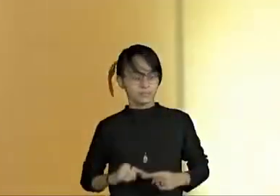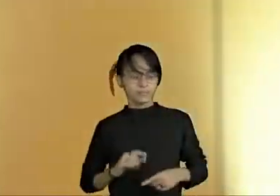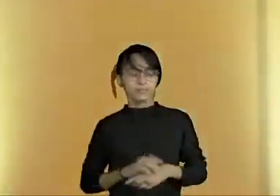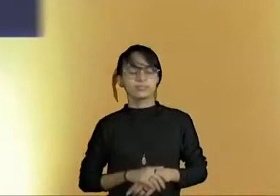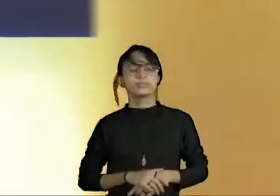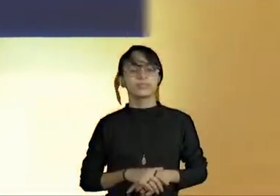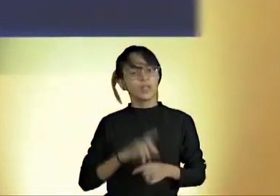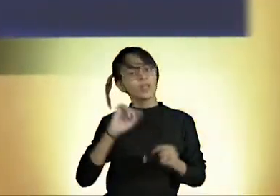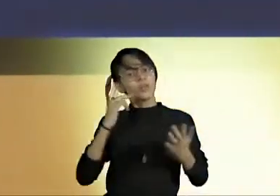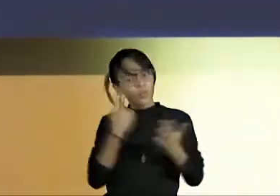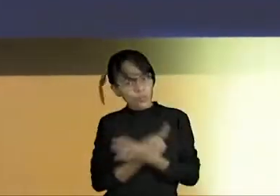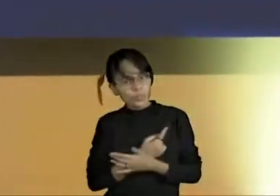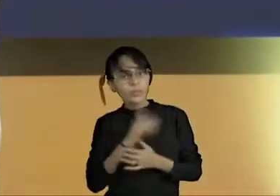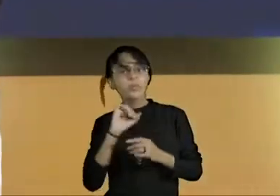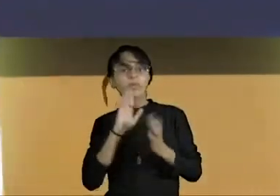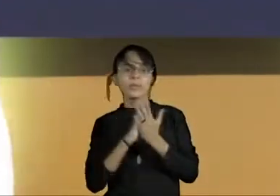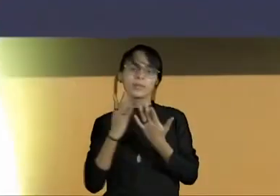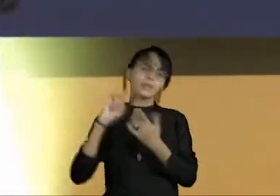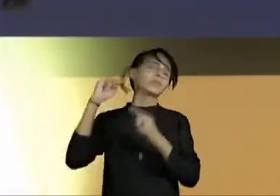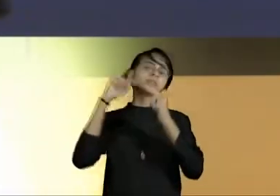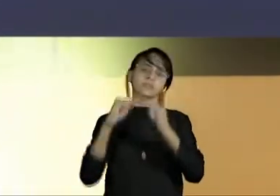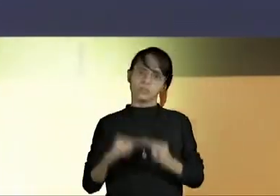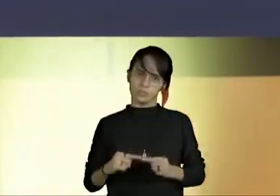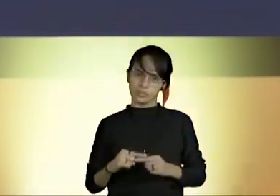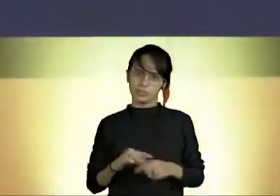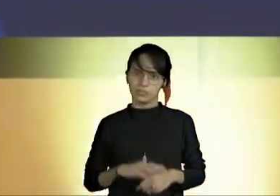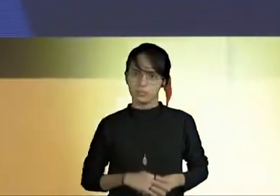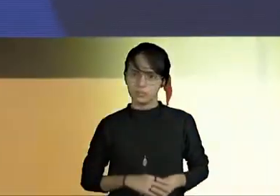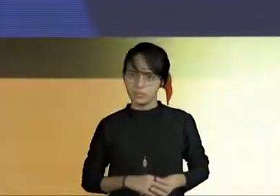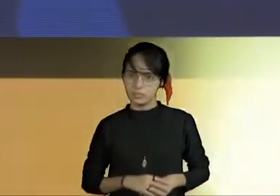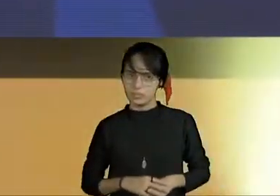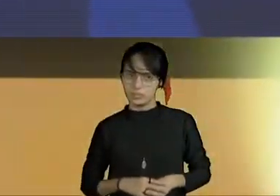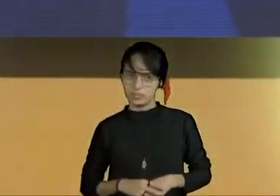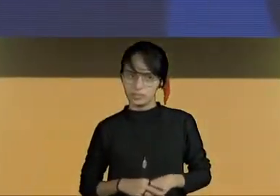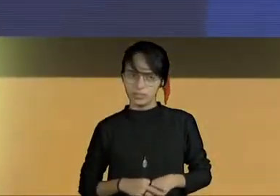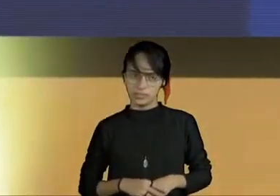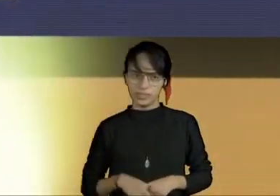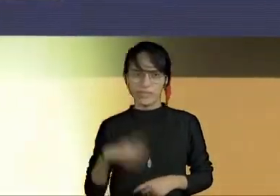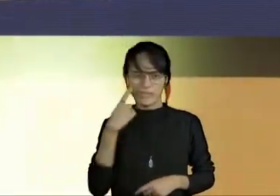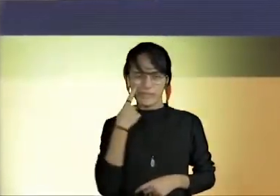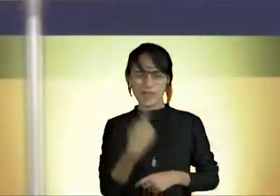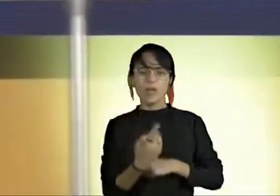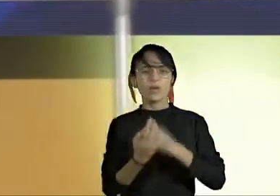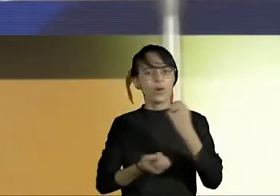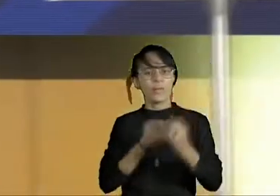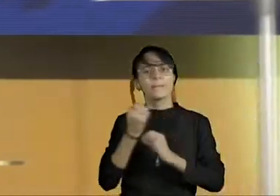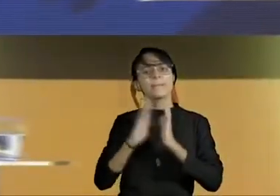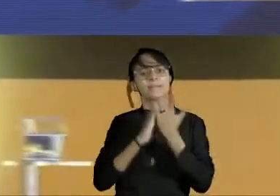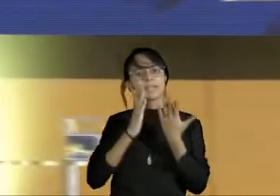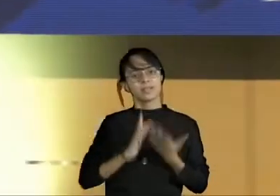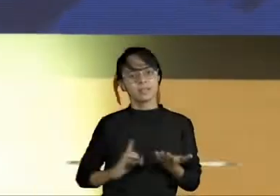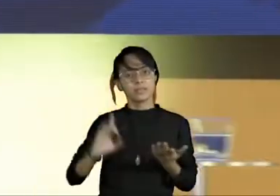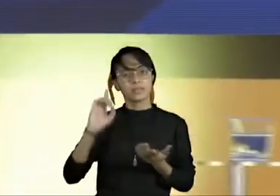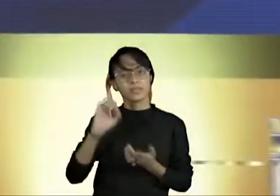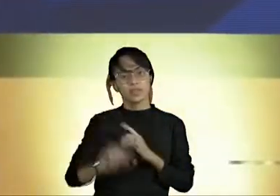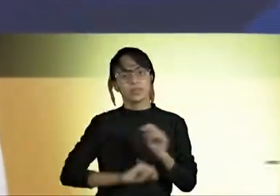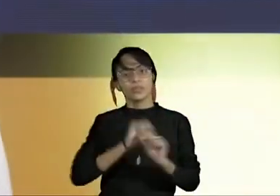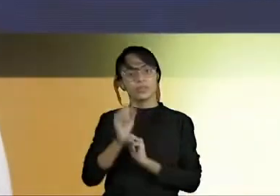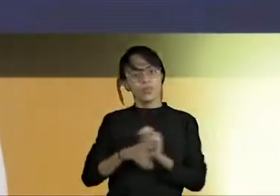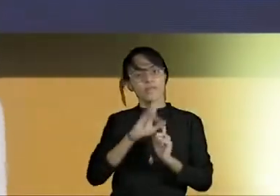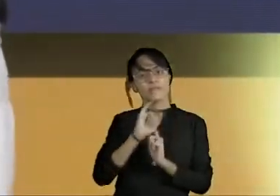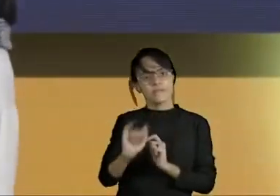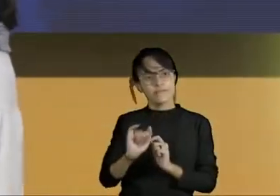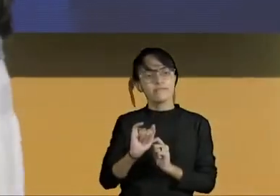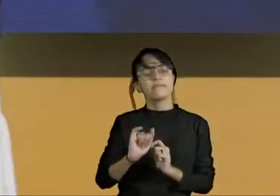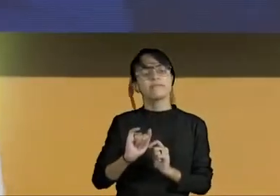e isto aconteceu para se cumprir a escritura. Veja como a palavra de Deus é quem vai